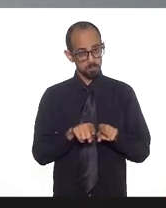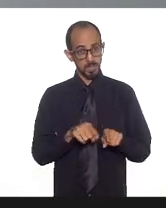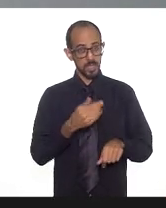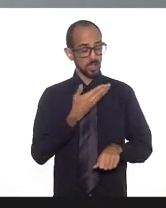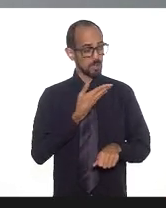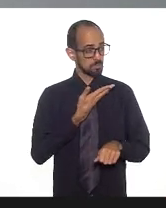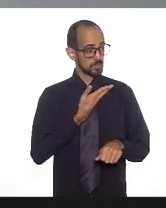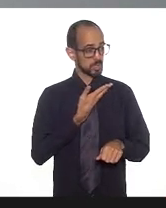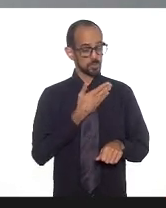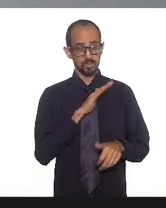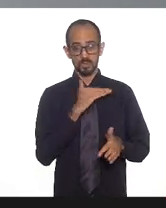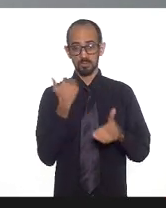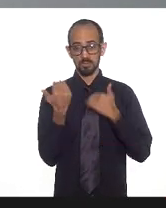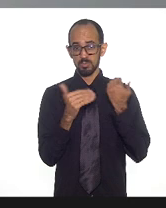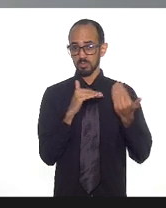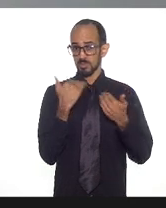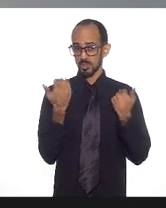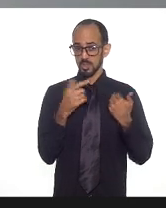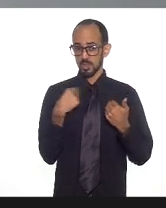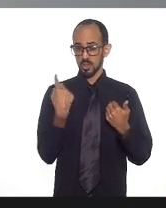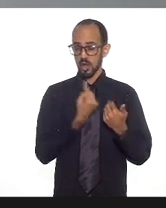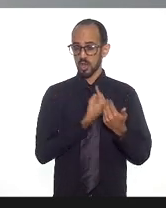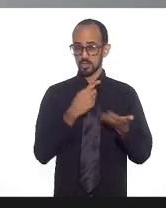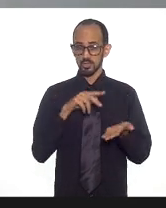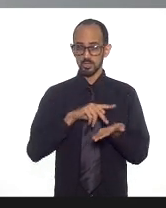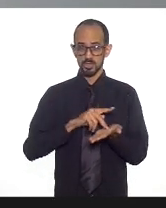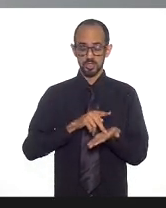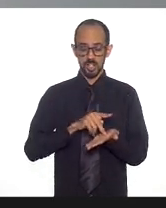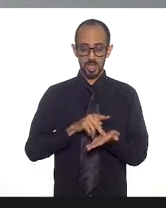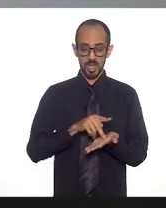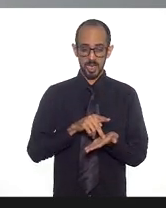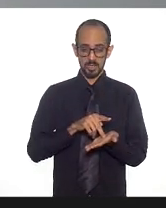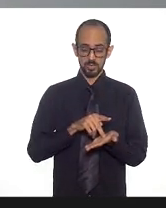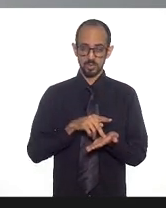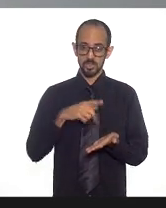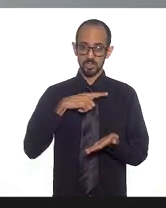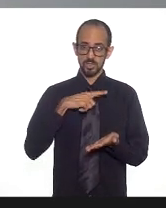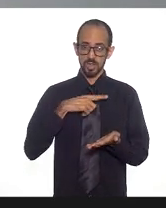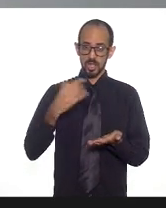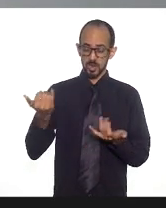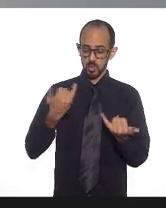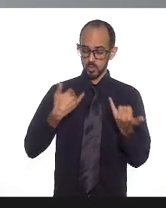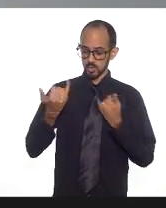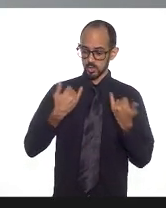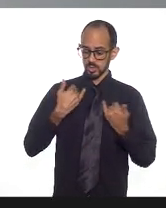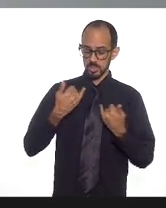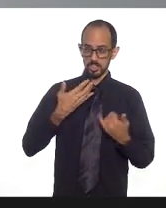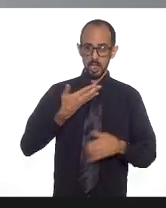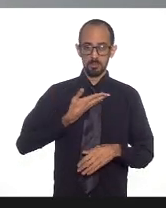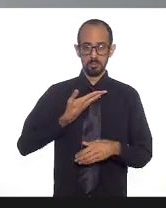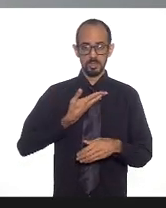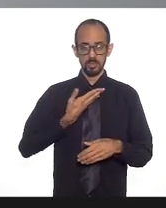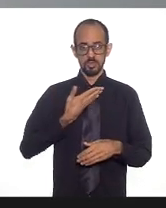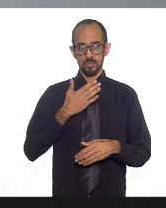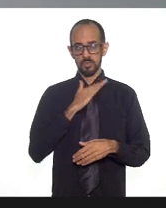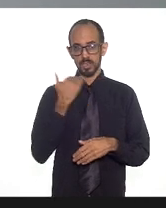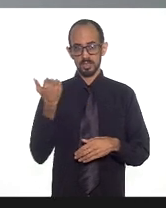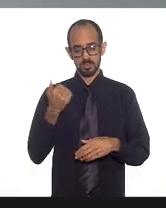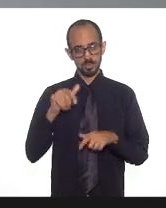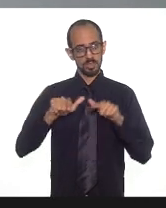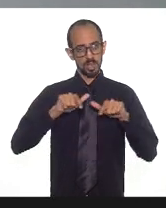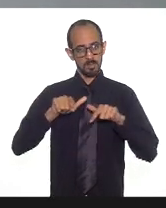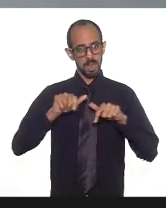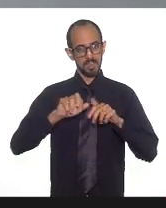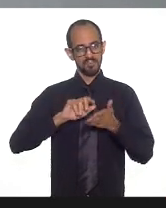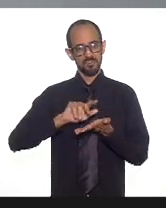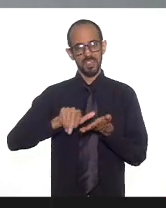dia, nós, do sindicato, temos recebido a notícia de colegas que vêm a falecer, que trabalham em várias redes. Tá?